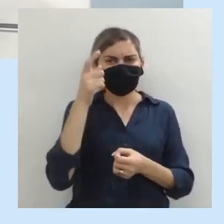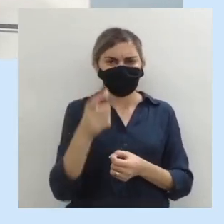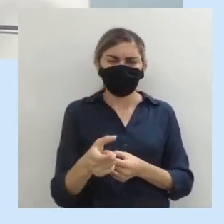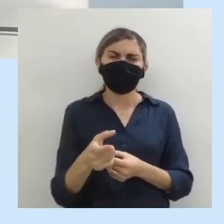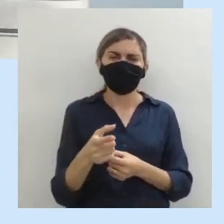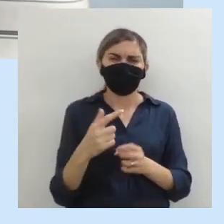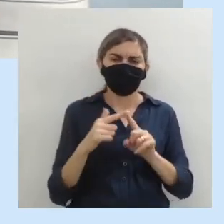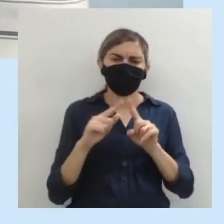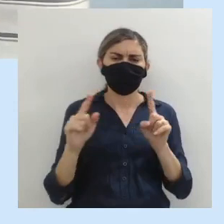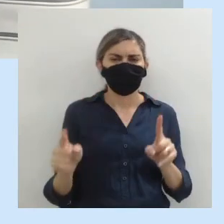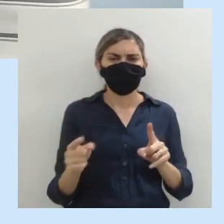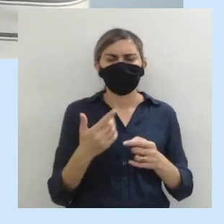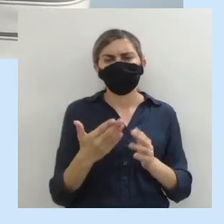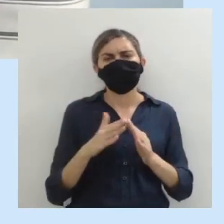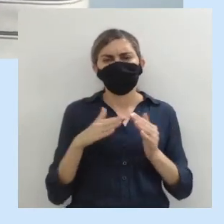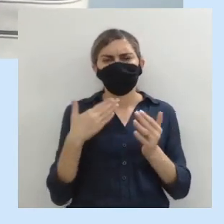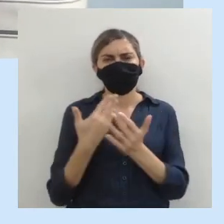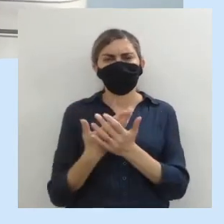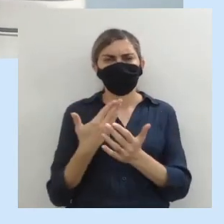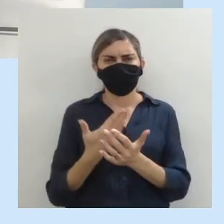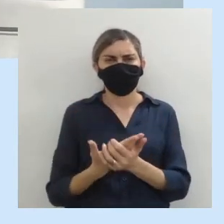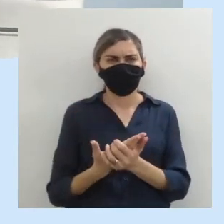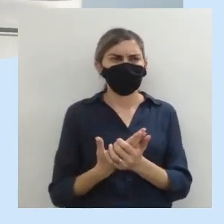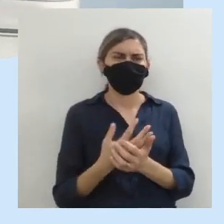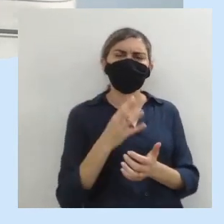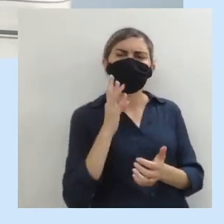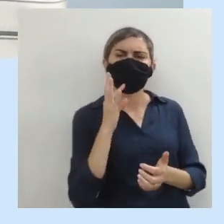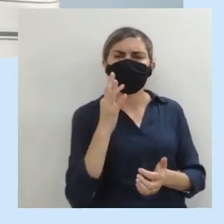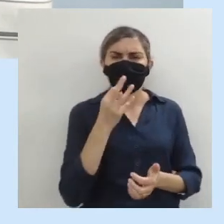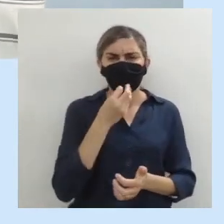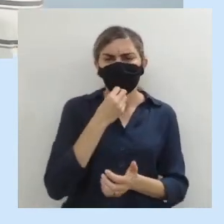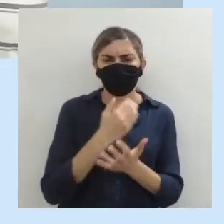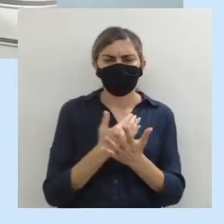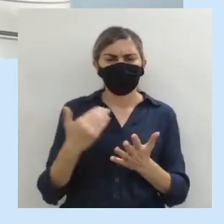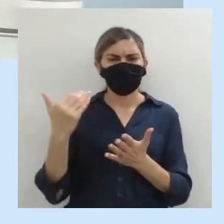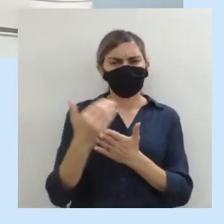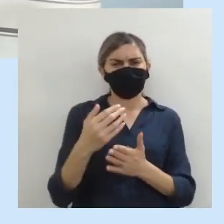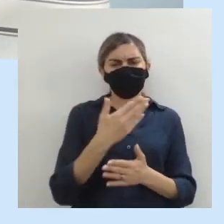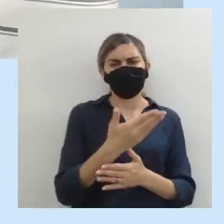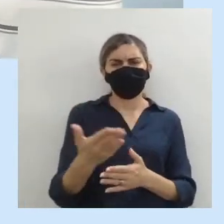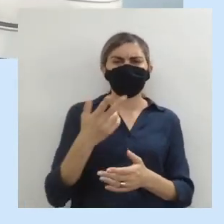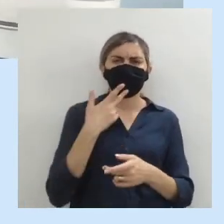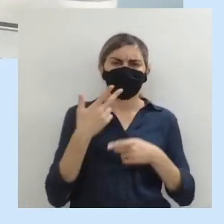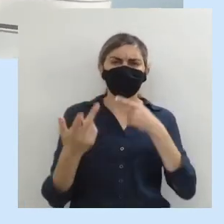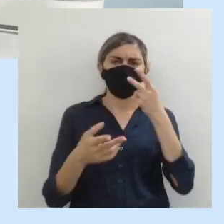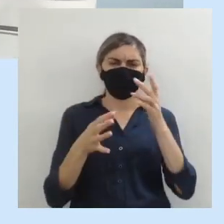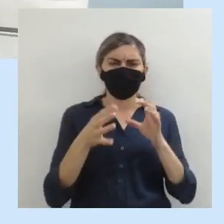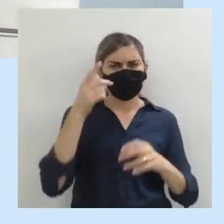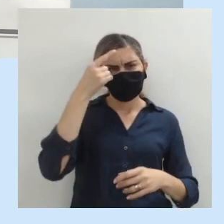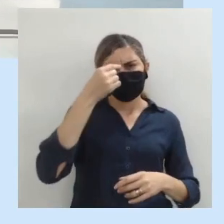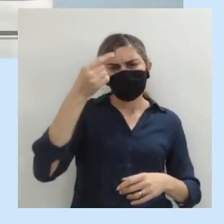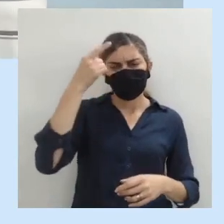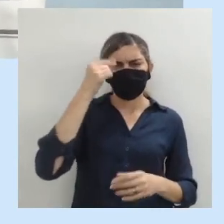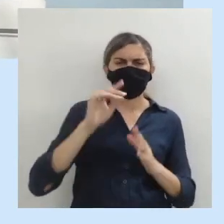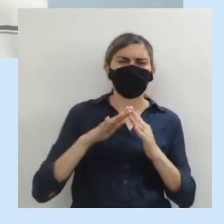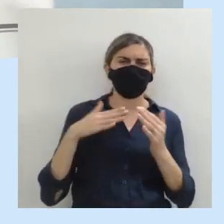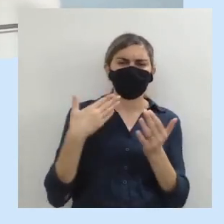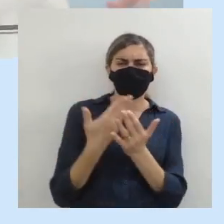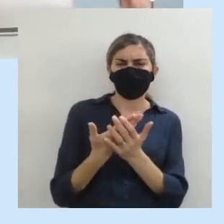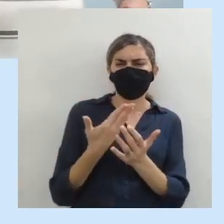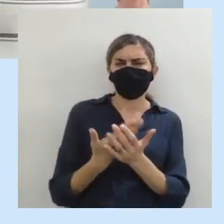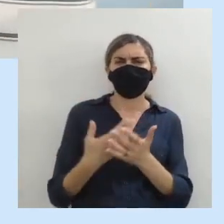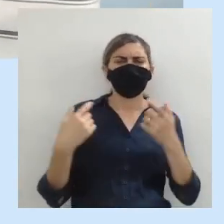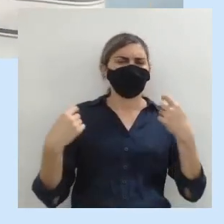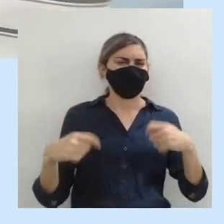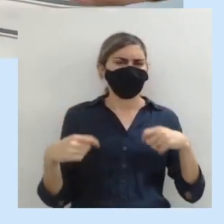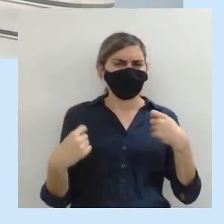um pouco mais sobre a escolástica, conhecer mais isso. E como a gente falou em universidades e escolas, a